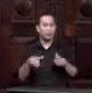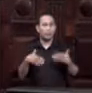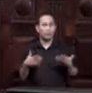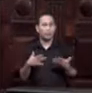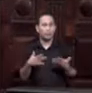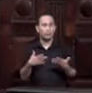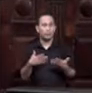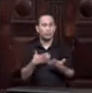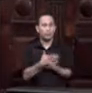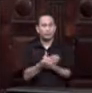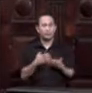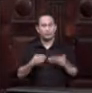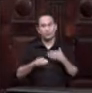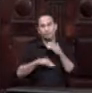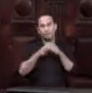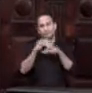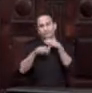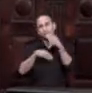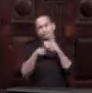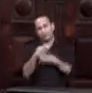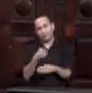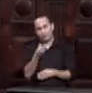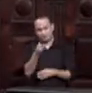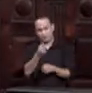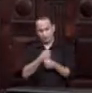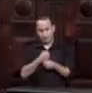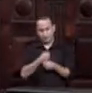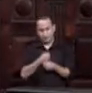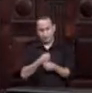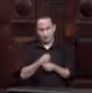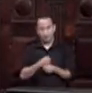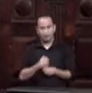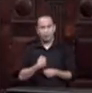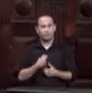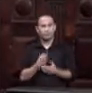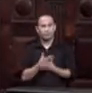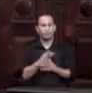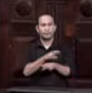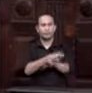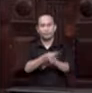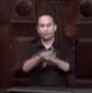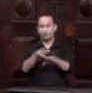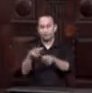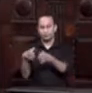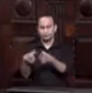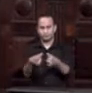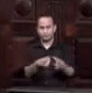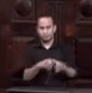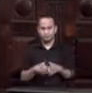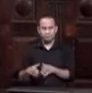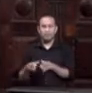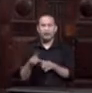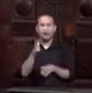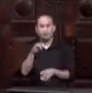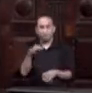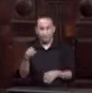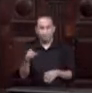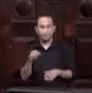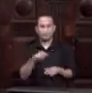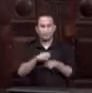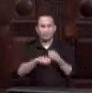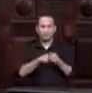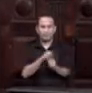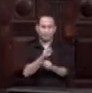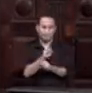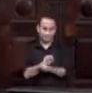a crescer ao longo desses 6 anos, o investimento em diversas áreas vai ficar amarrado por esse